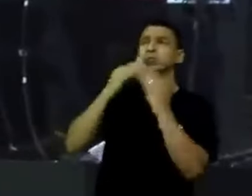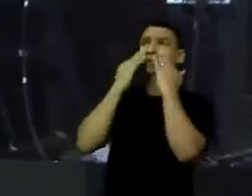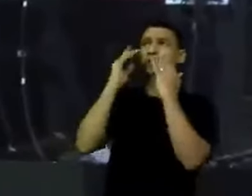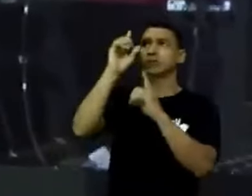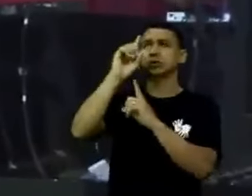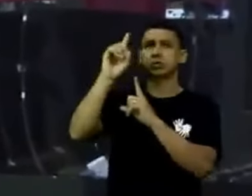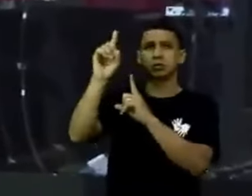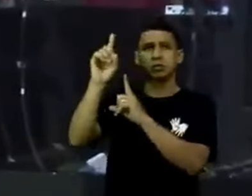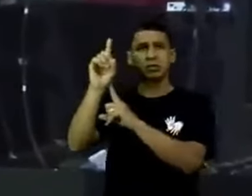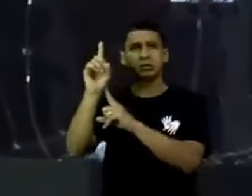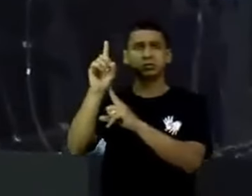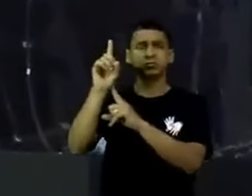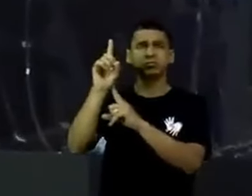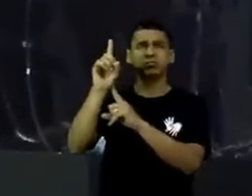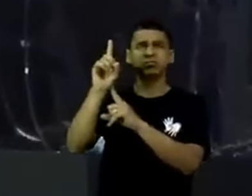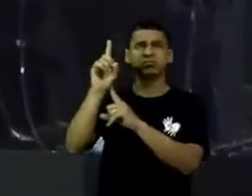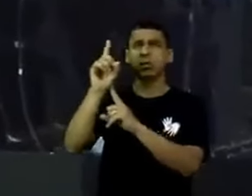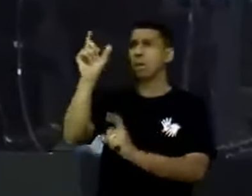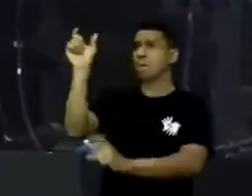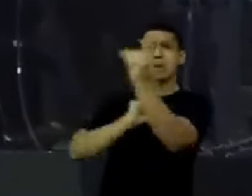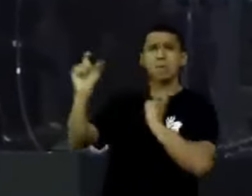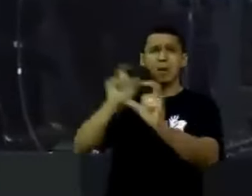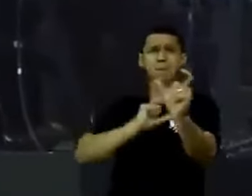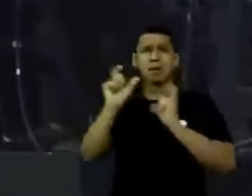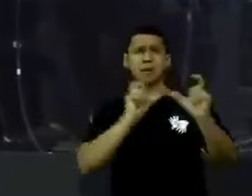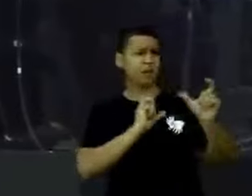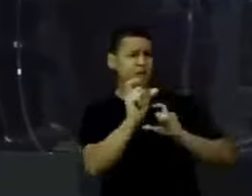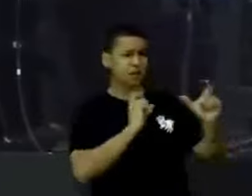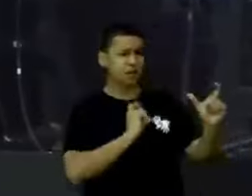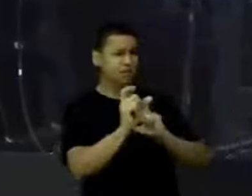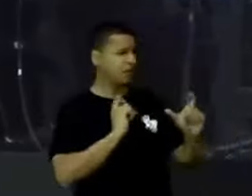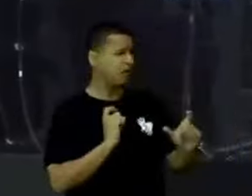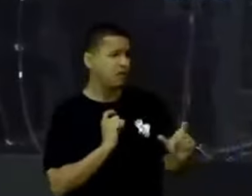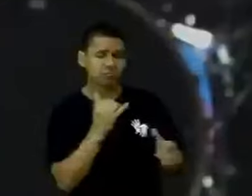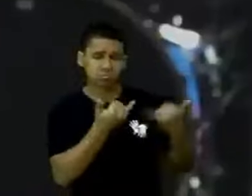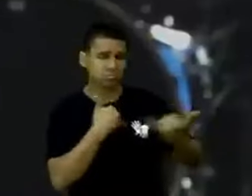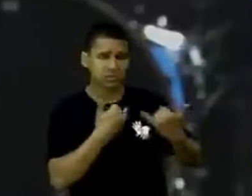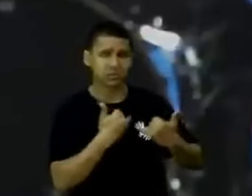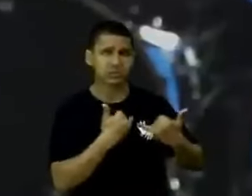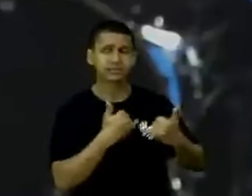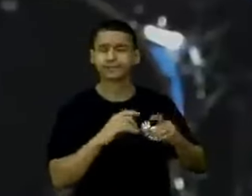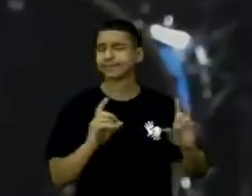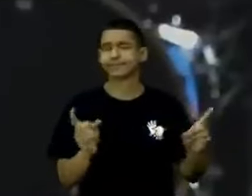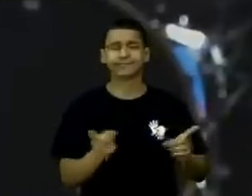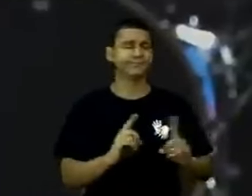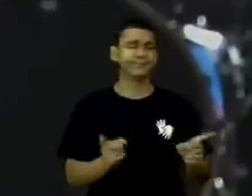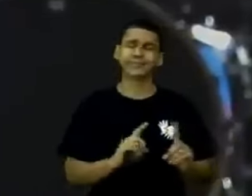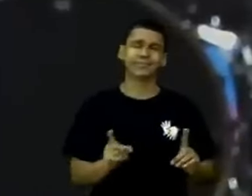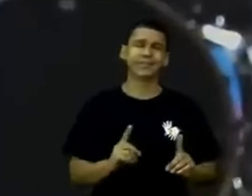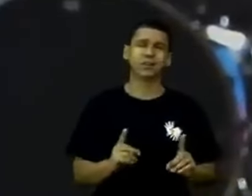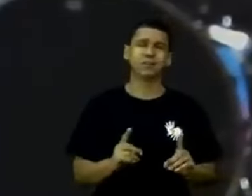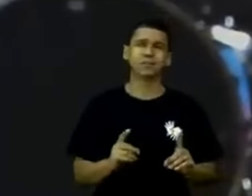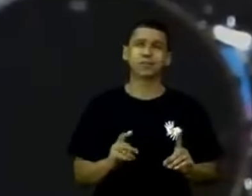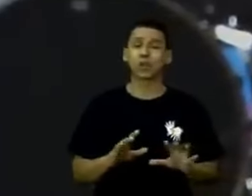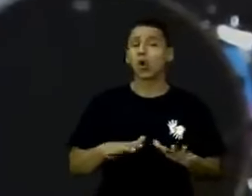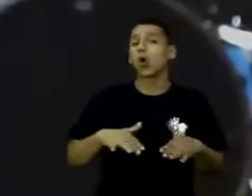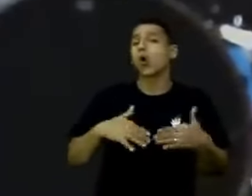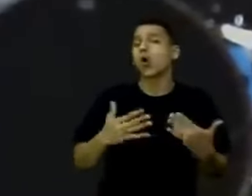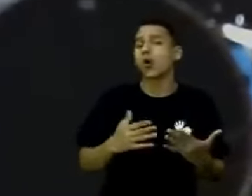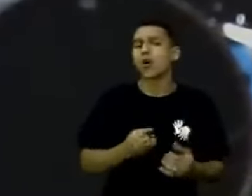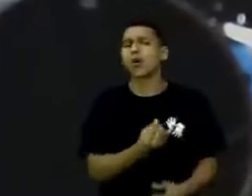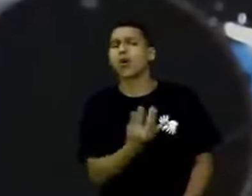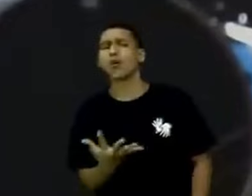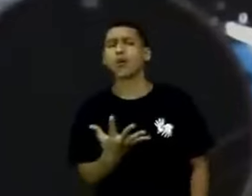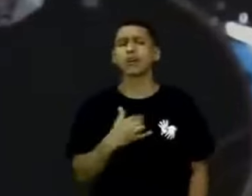não depende de quantas palavras eu escuto durante a minha vida. Porque não tem a ver com quantas palavras eu escuto, tem a ver com quantas eu acredito